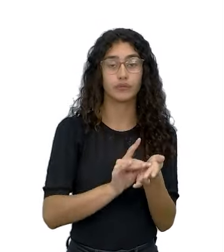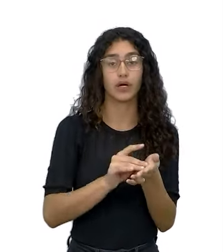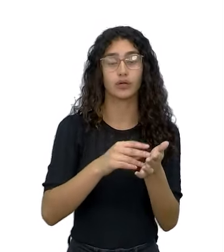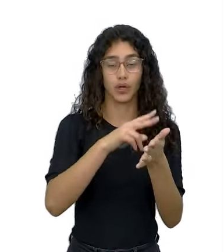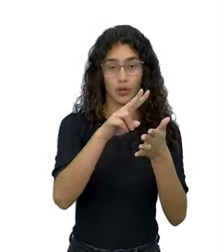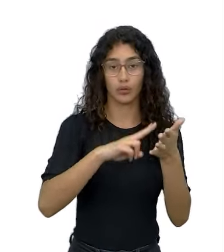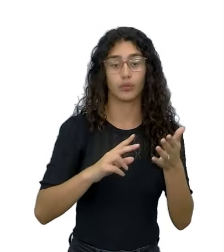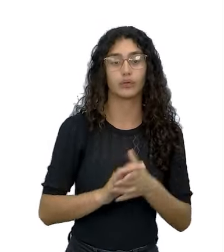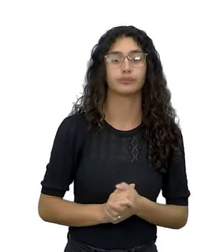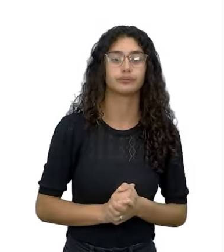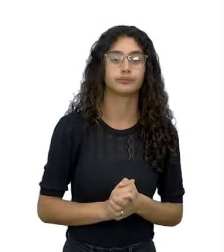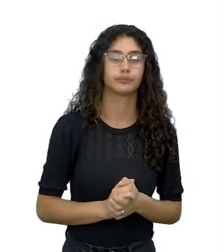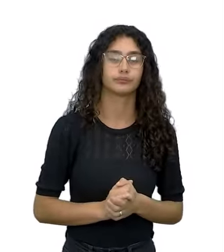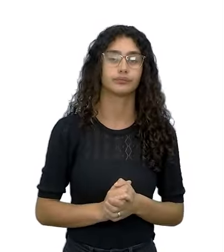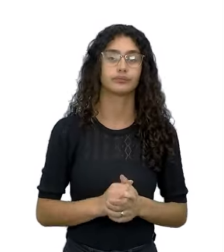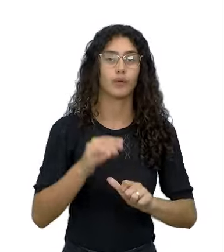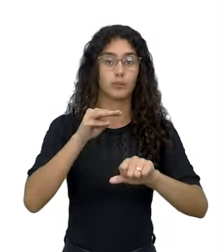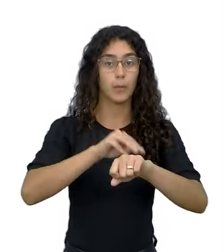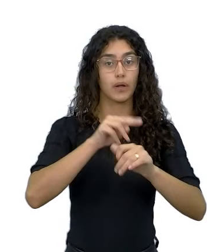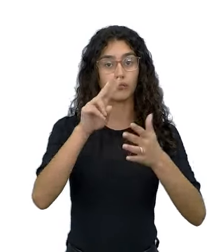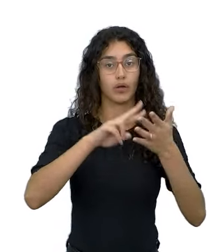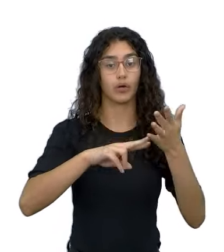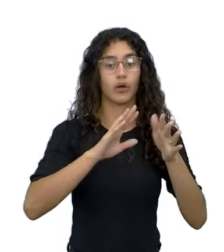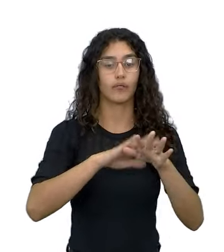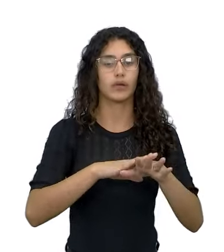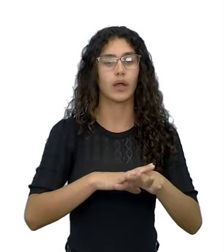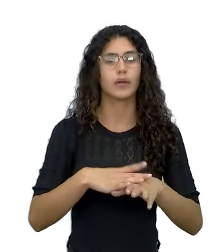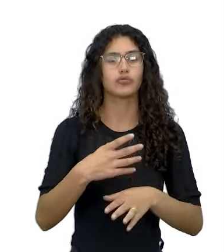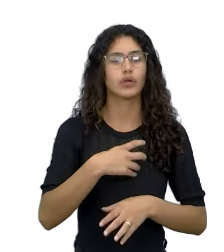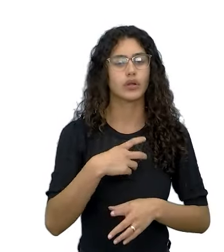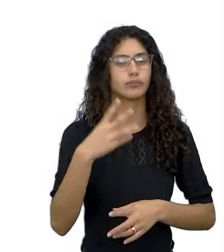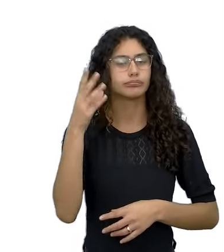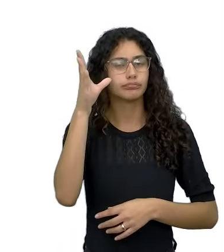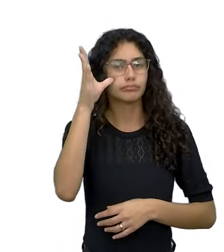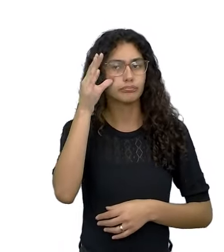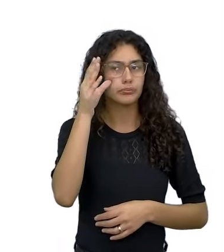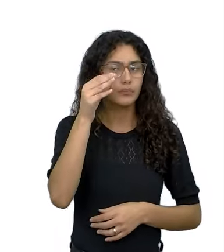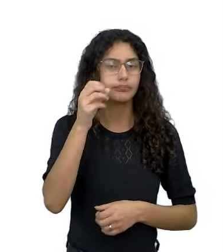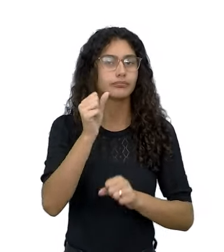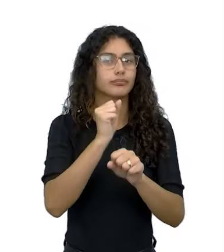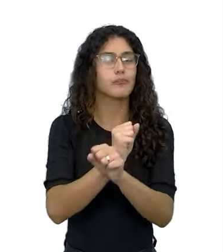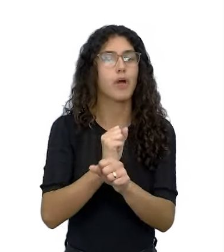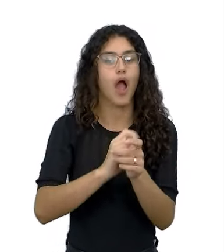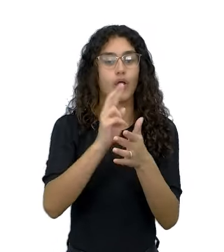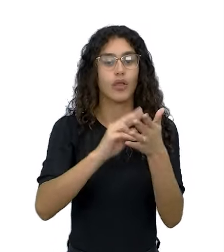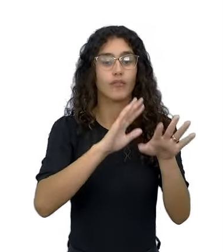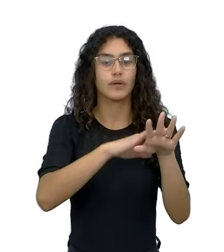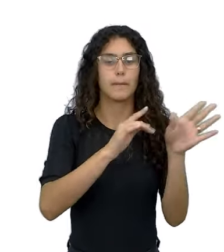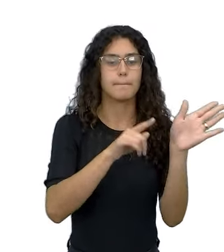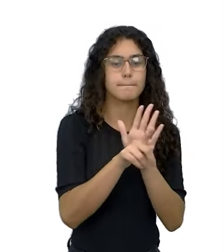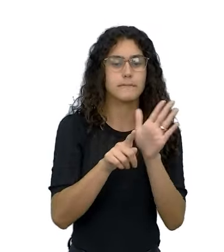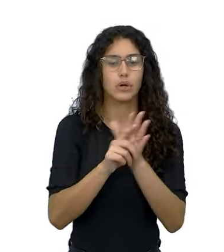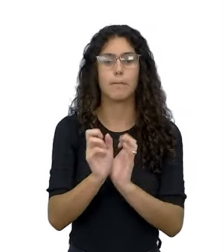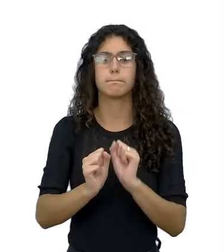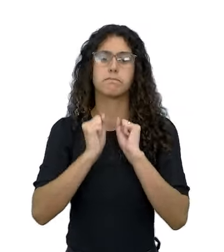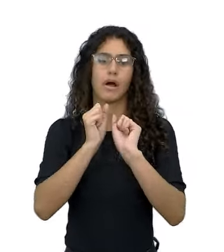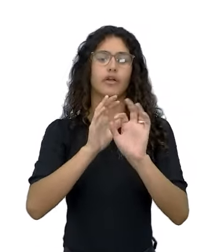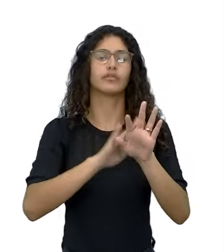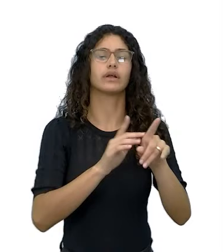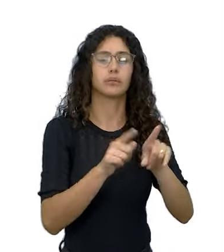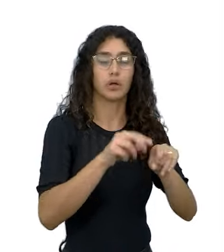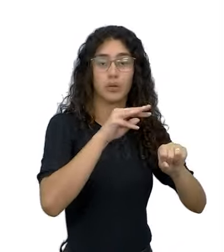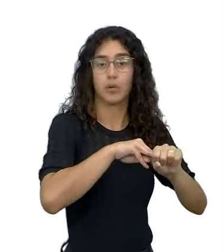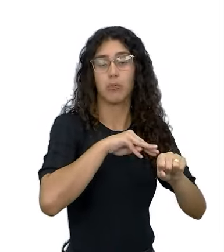leitura. Então, durante, seria a exposição de expectativas acerca da leitura, a elaboração de perguntas, né, que podem ser